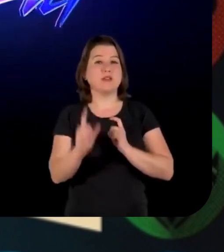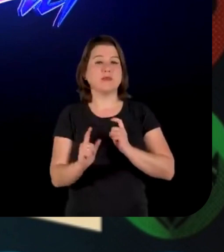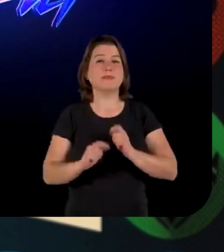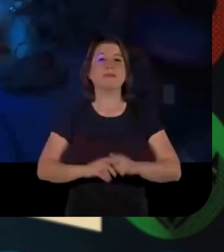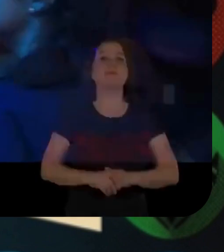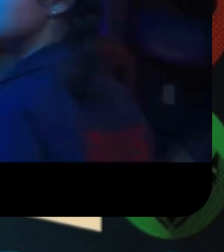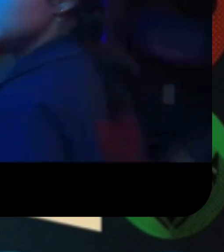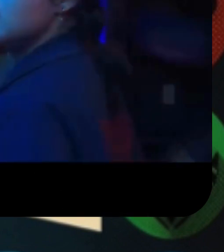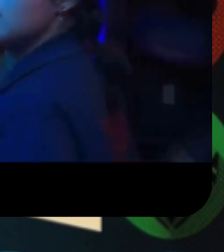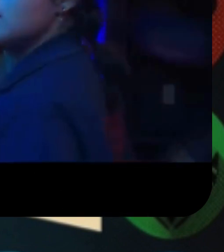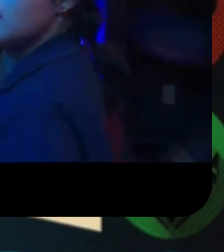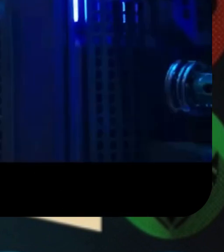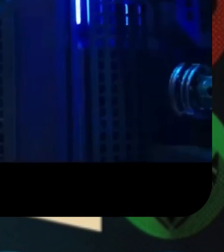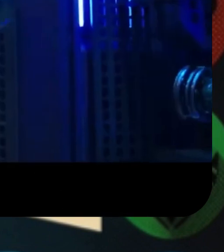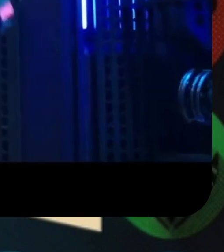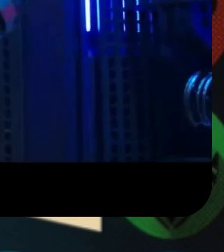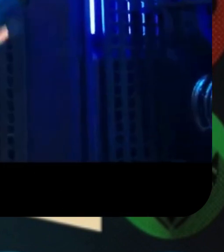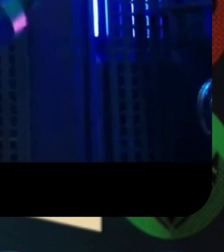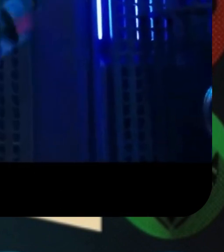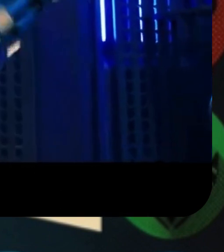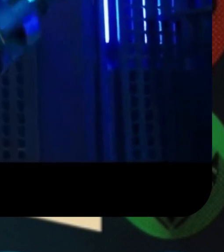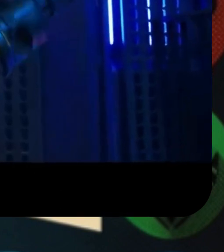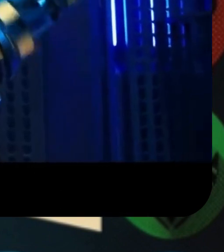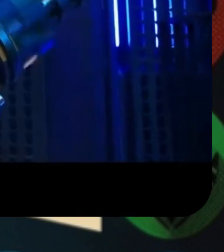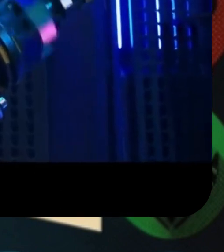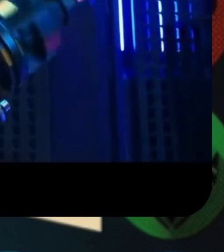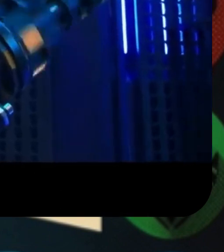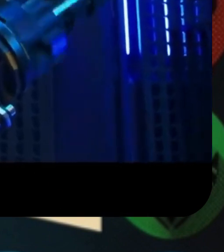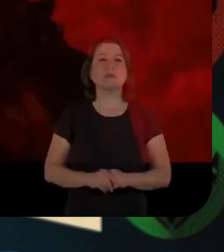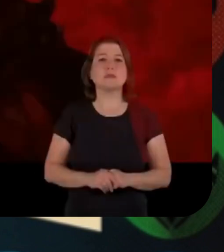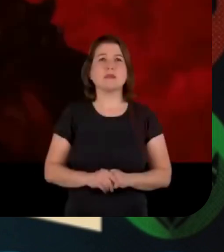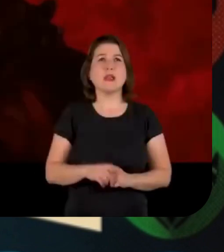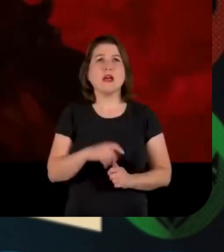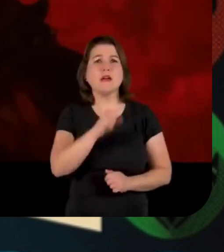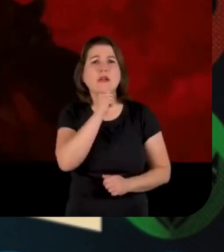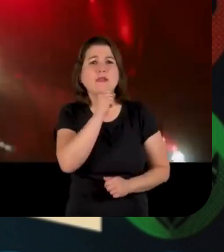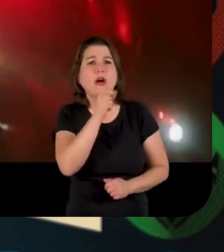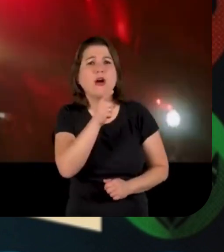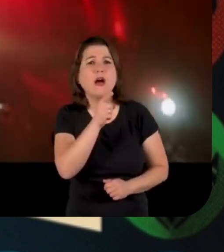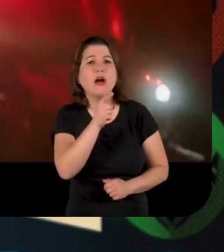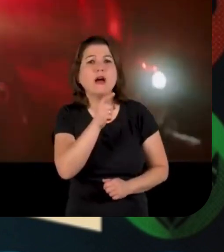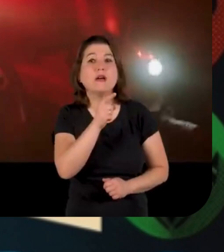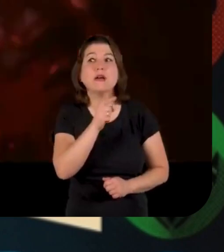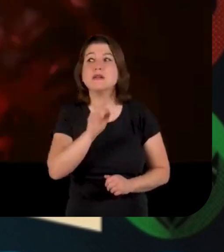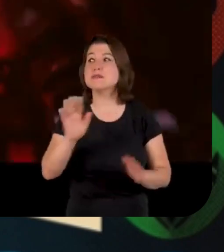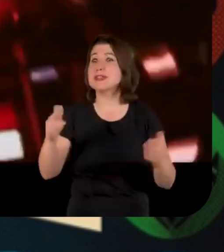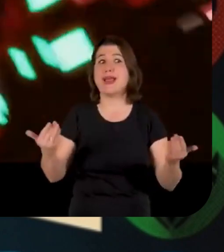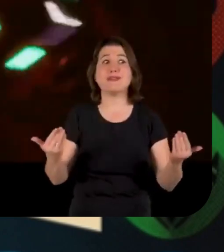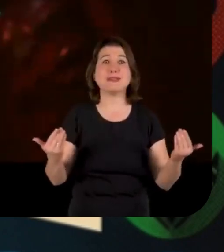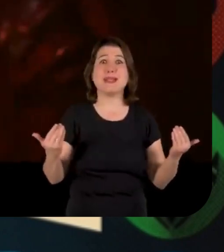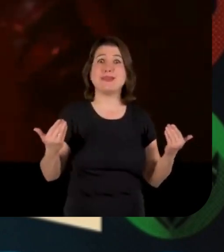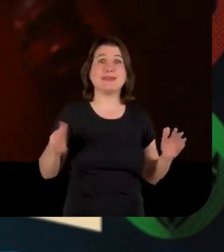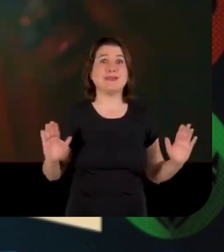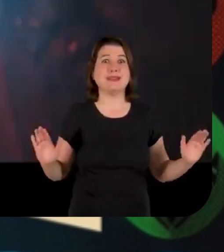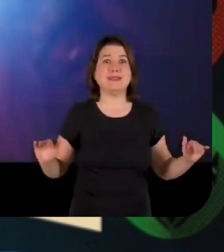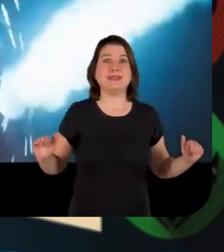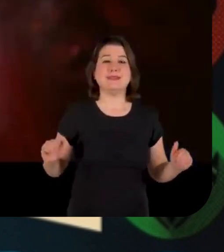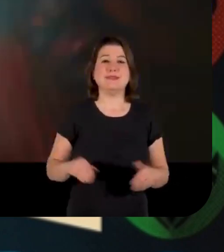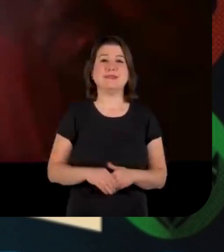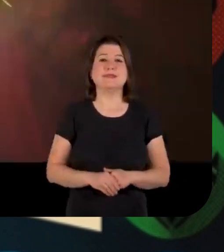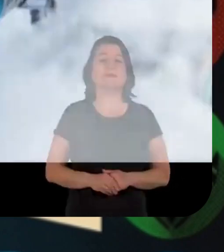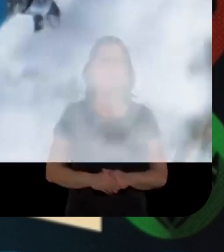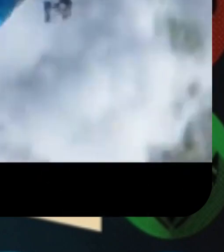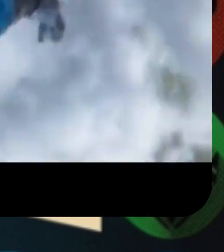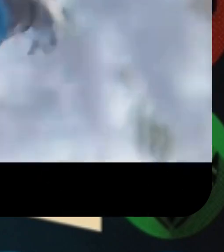Kalidá. Exatamente, que fala com ele. Então é como se fosse o Jarvis ou a Sexta-feira, o Homem de Ferro, que